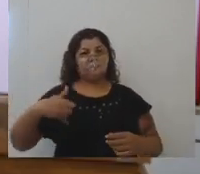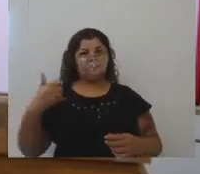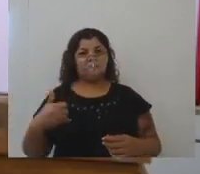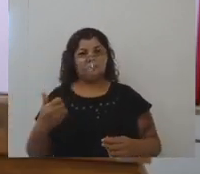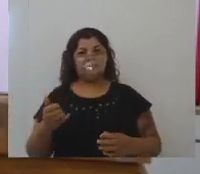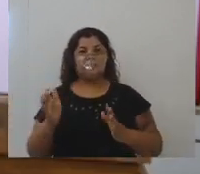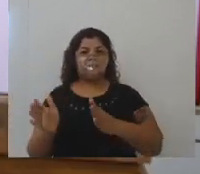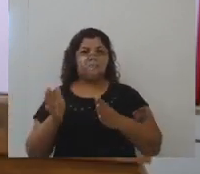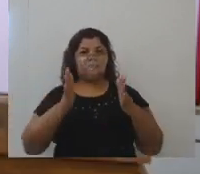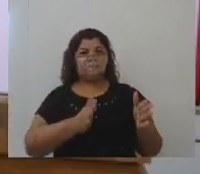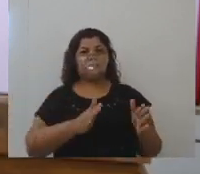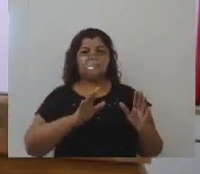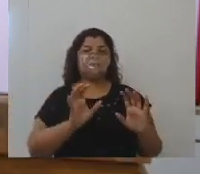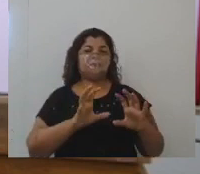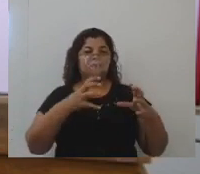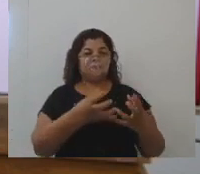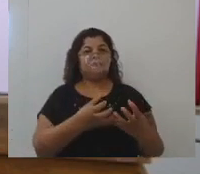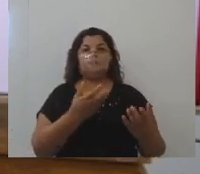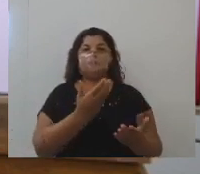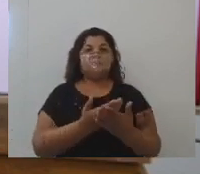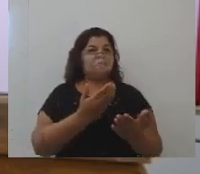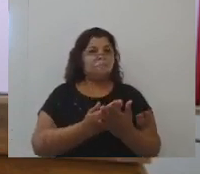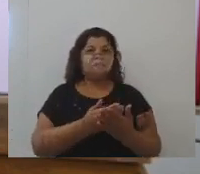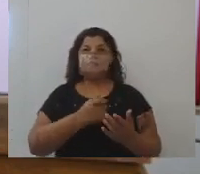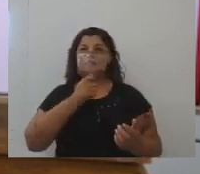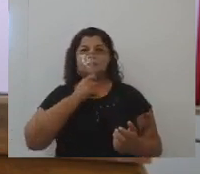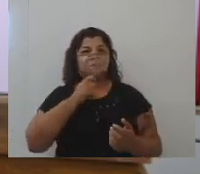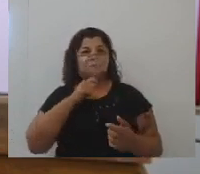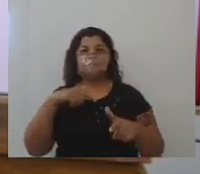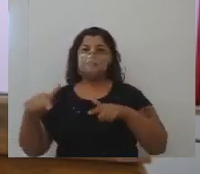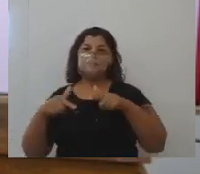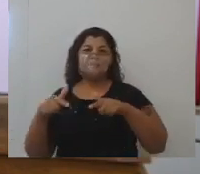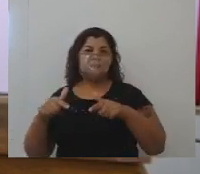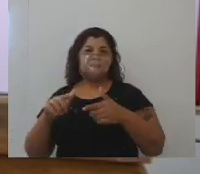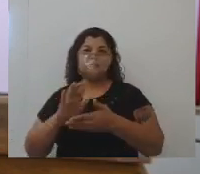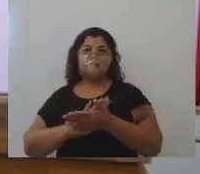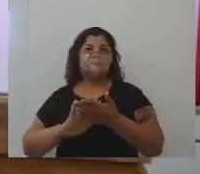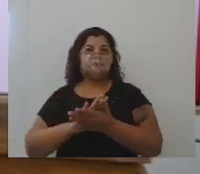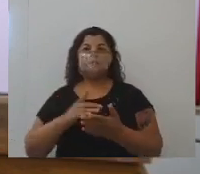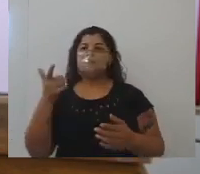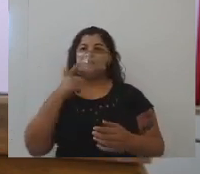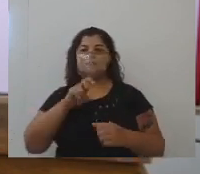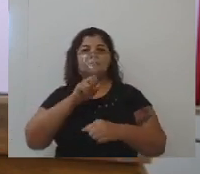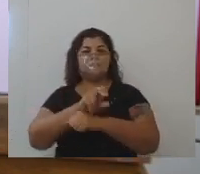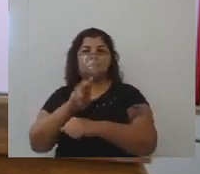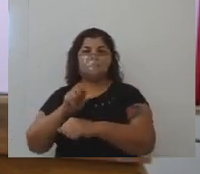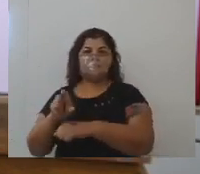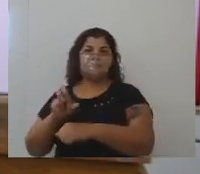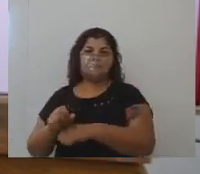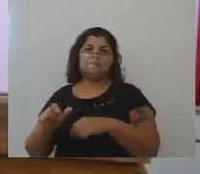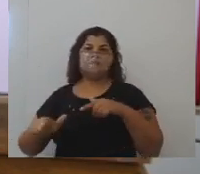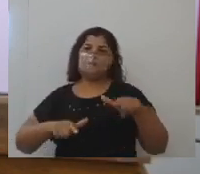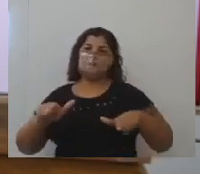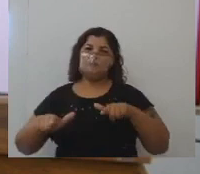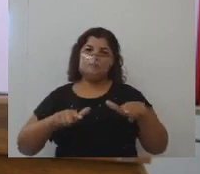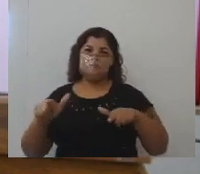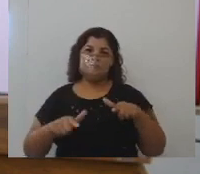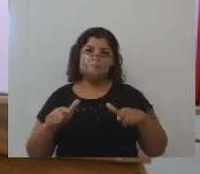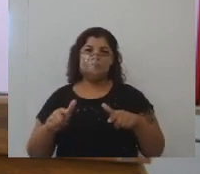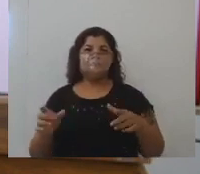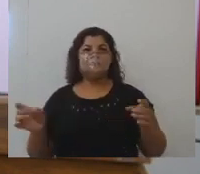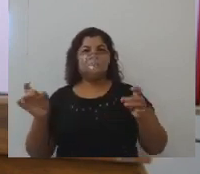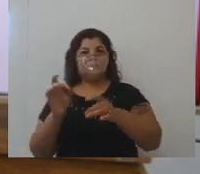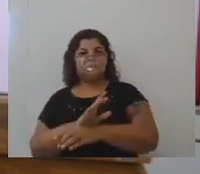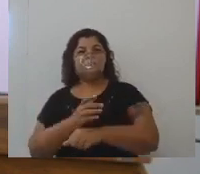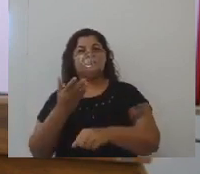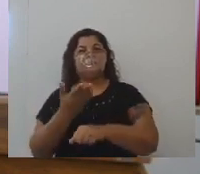não estudam e nem trabalham, ele não conseguiu uma colocação no mundo do trabalho, né, no mercado de trabalho, após terminar